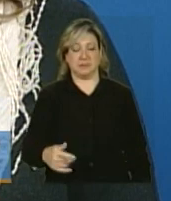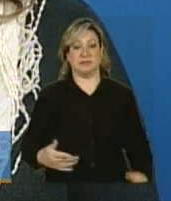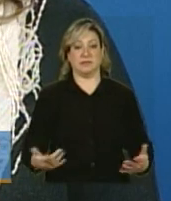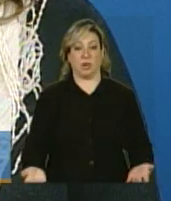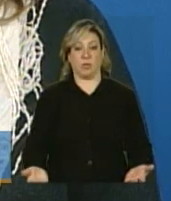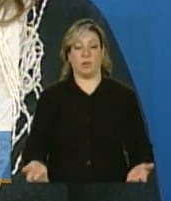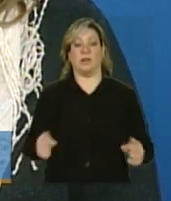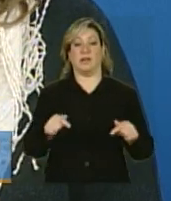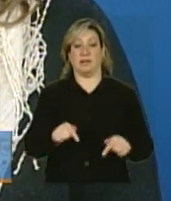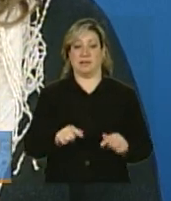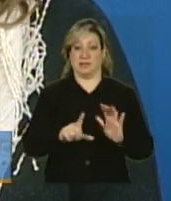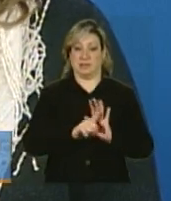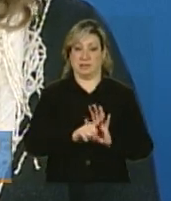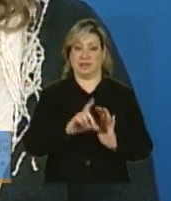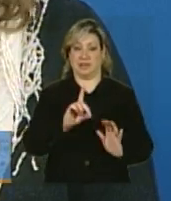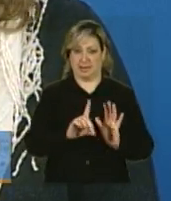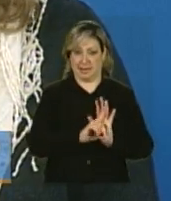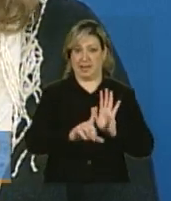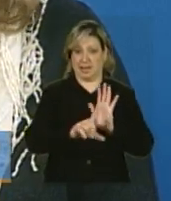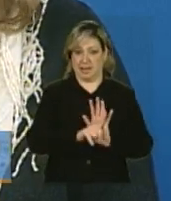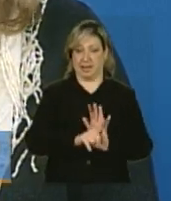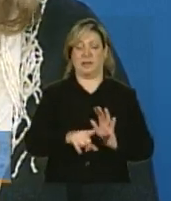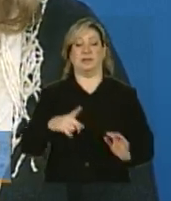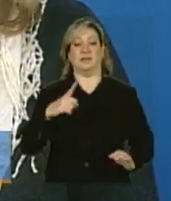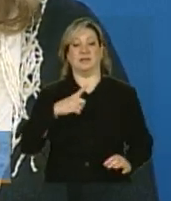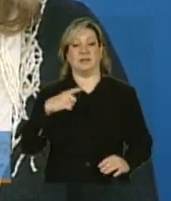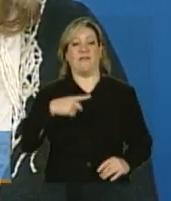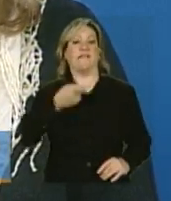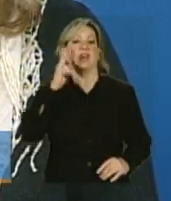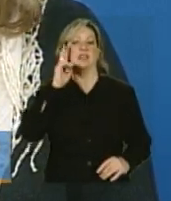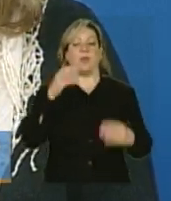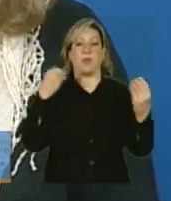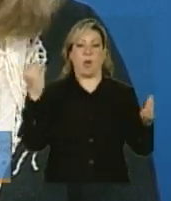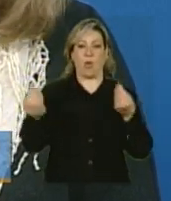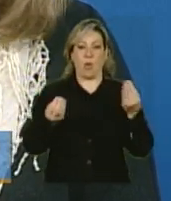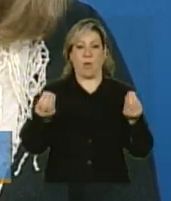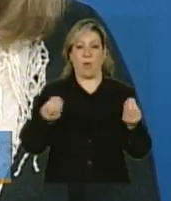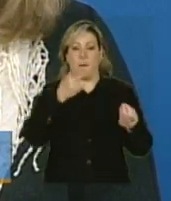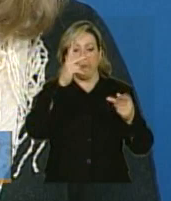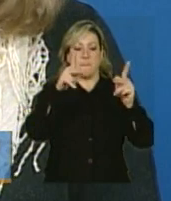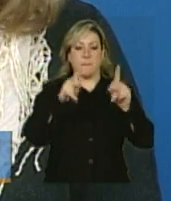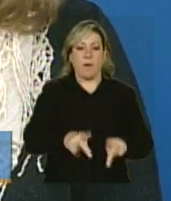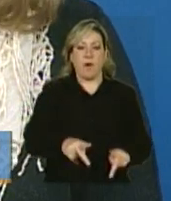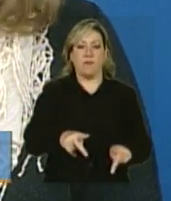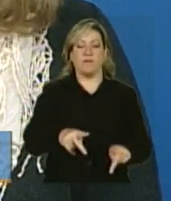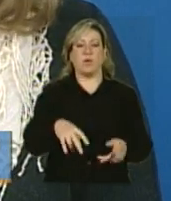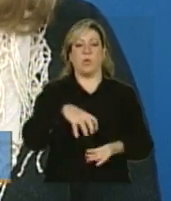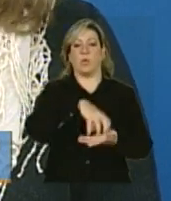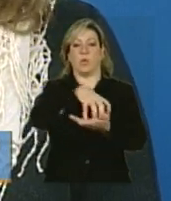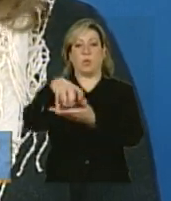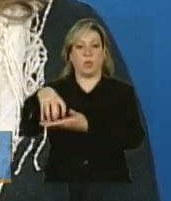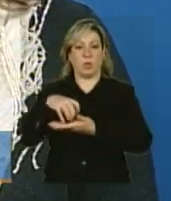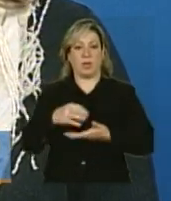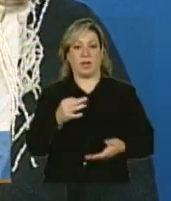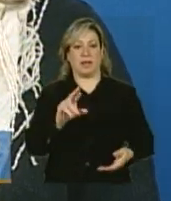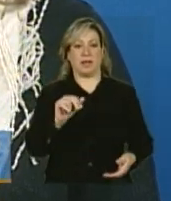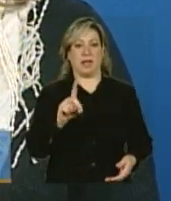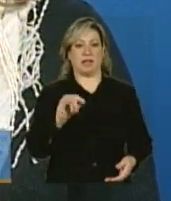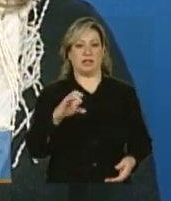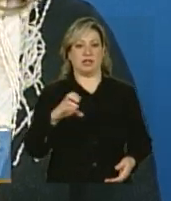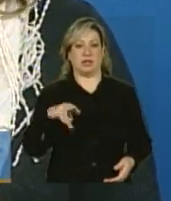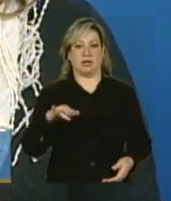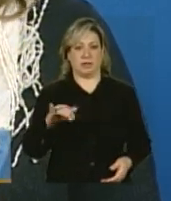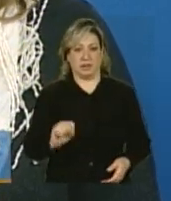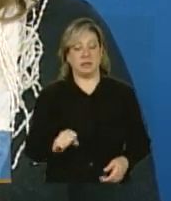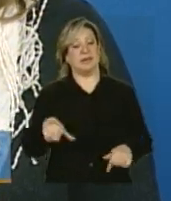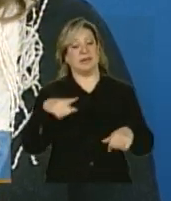Ele define várias categorias de povos e comunidades tradicionais e ali está a comunidade de terreiro.